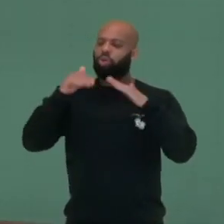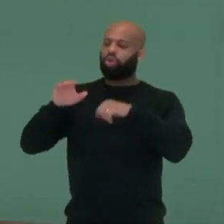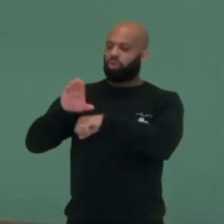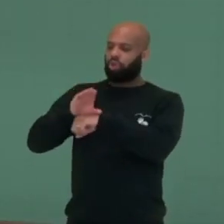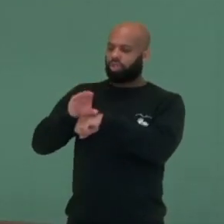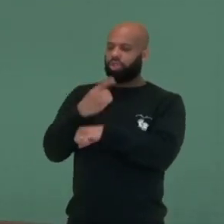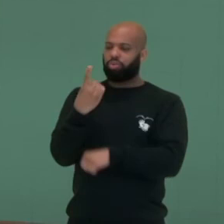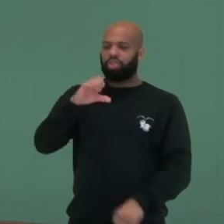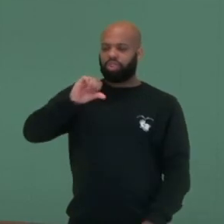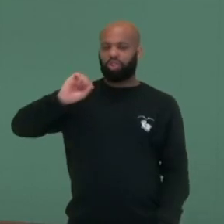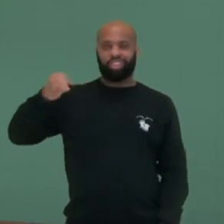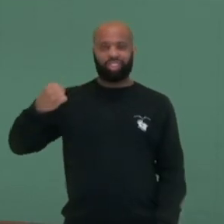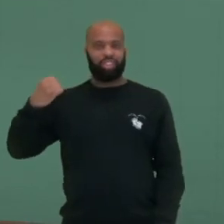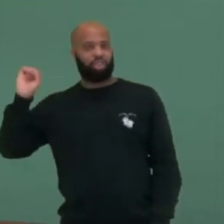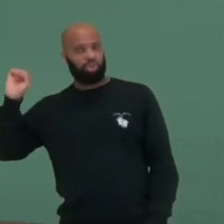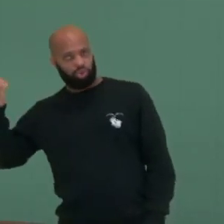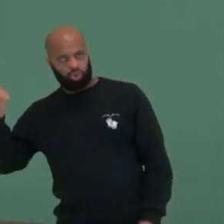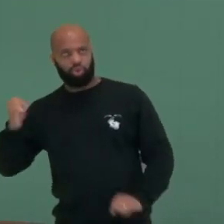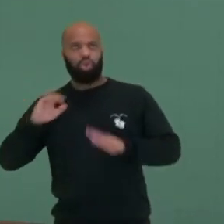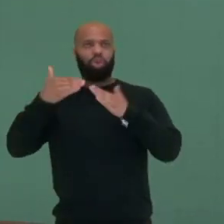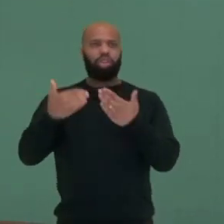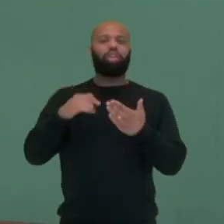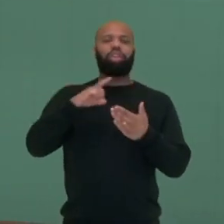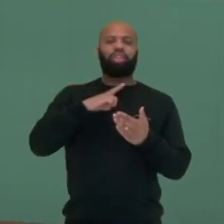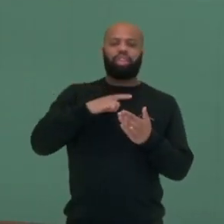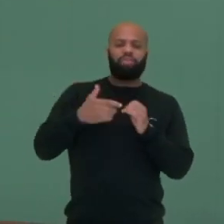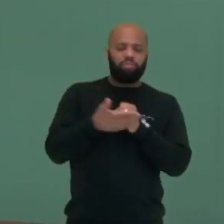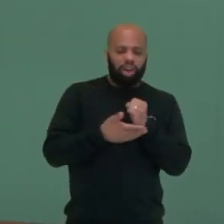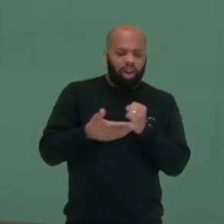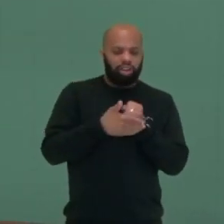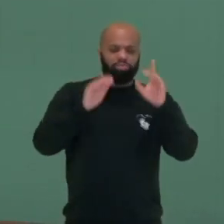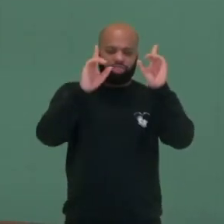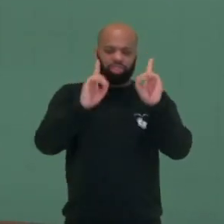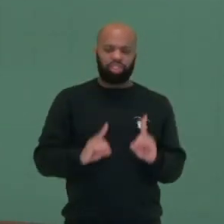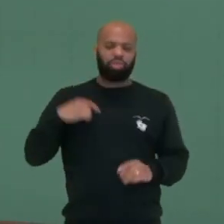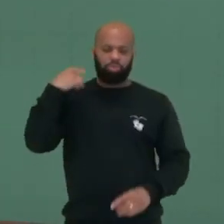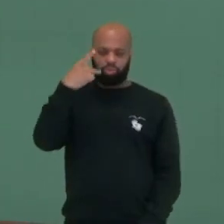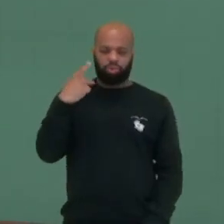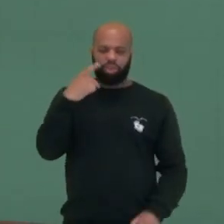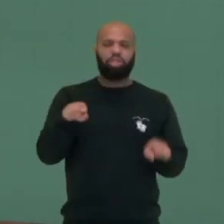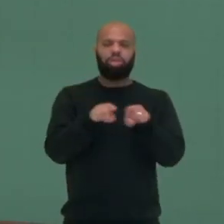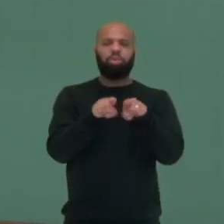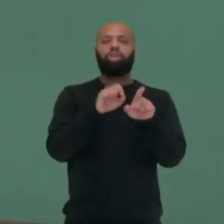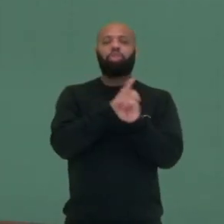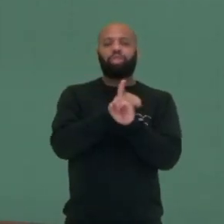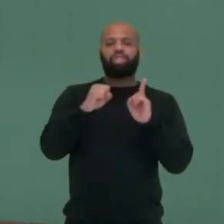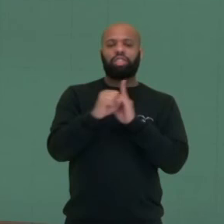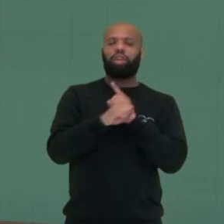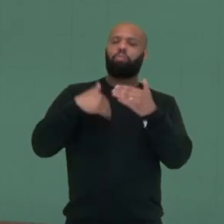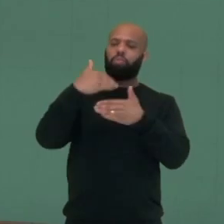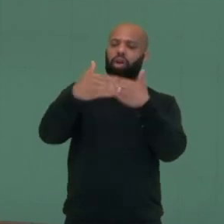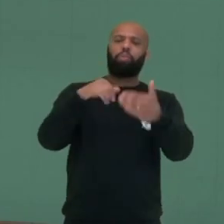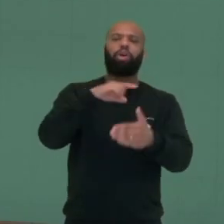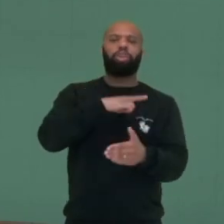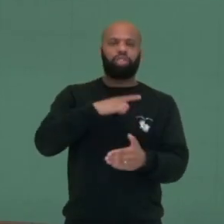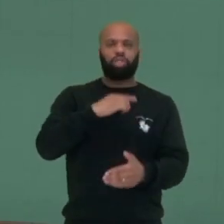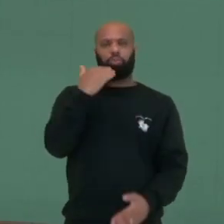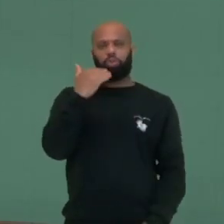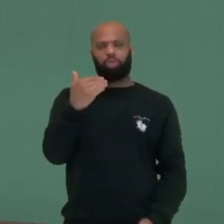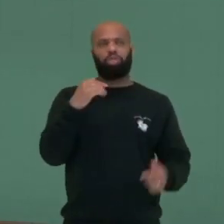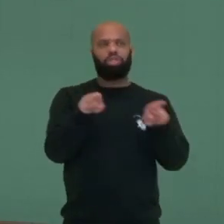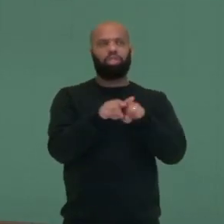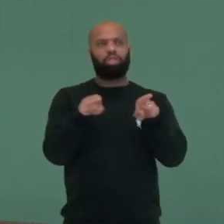de 1988 consolidou direitos políticos e sociais que já vinham sendo